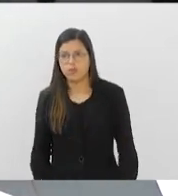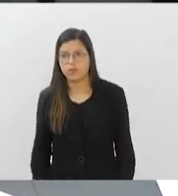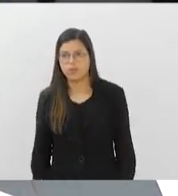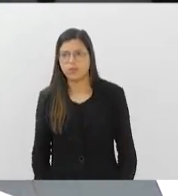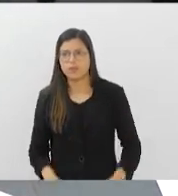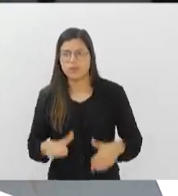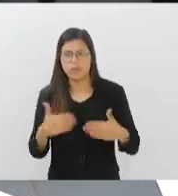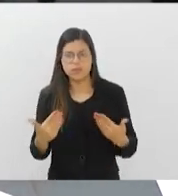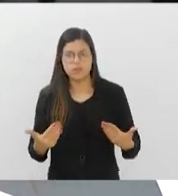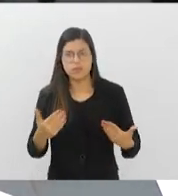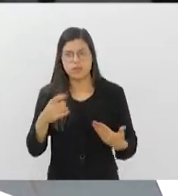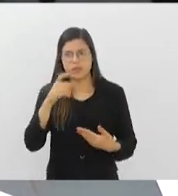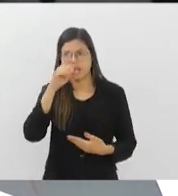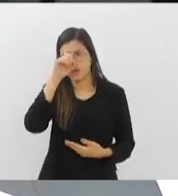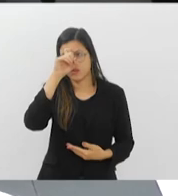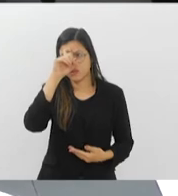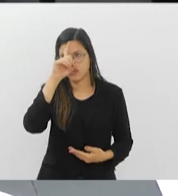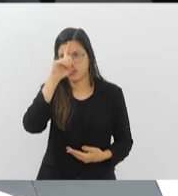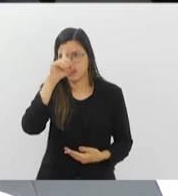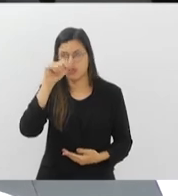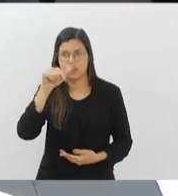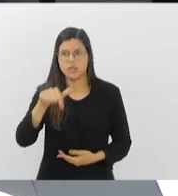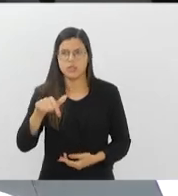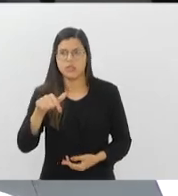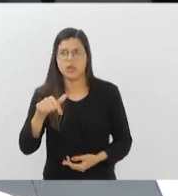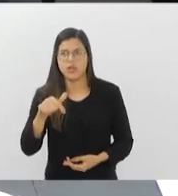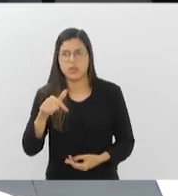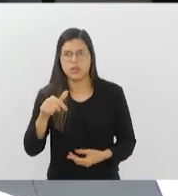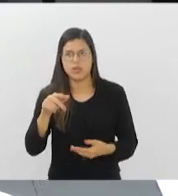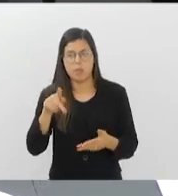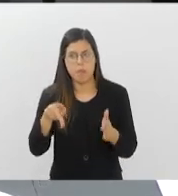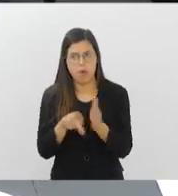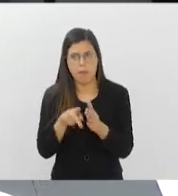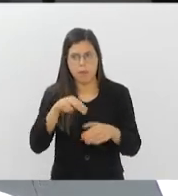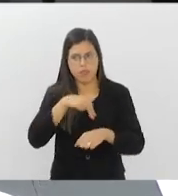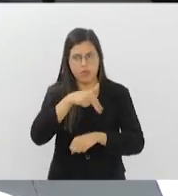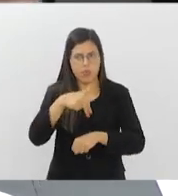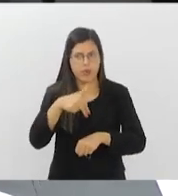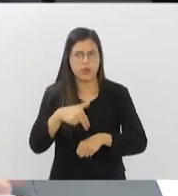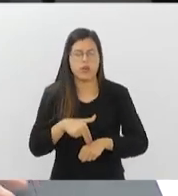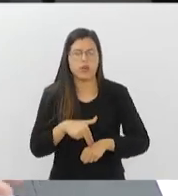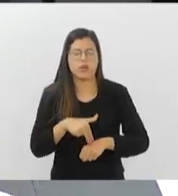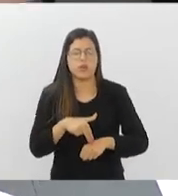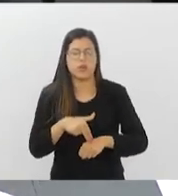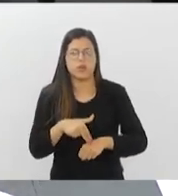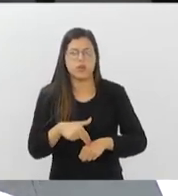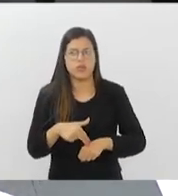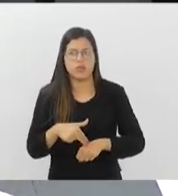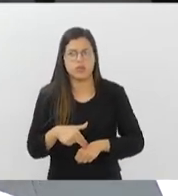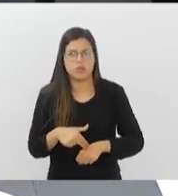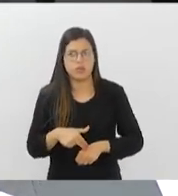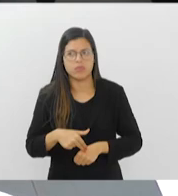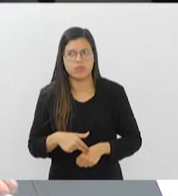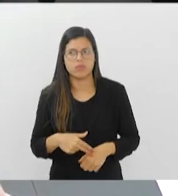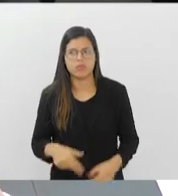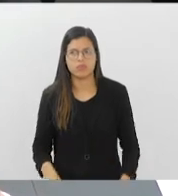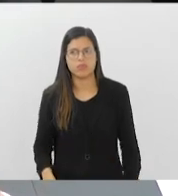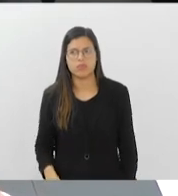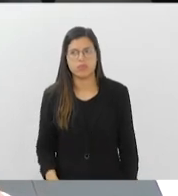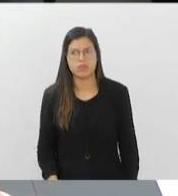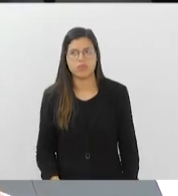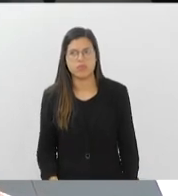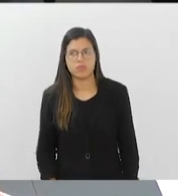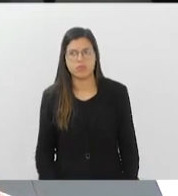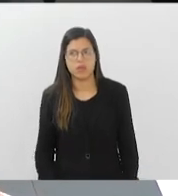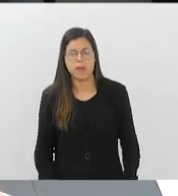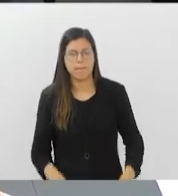hospitais, os nosocômios da União, os do Estado e dos municípios. É só para dizer que não está no texto. Posso